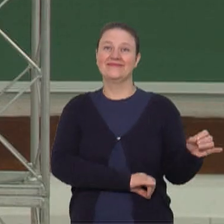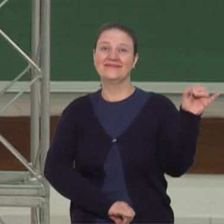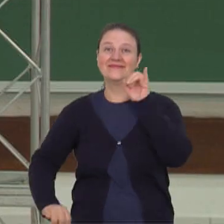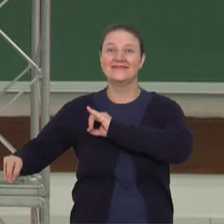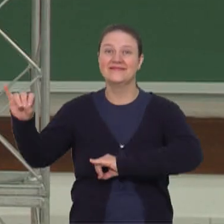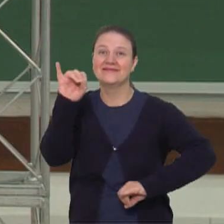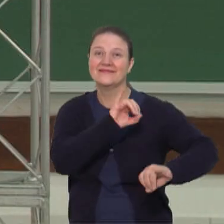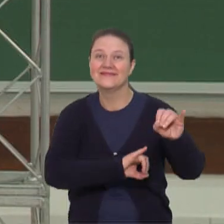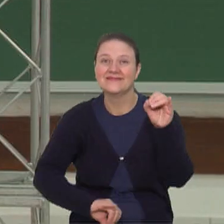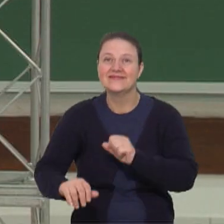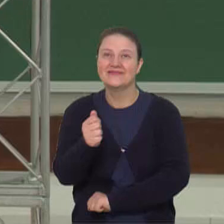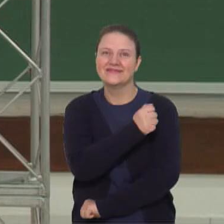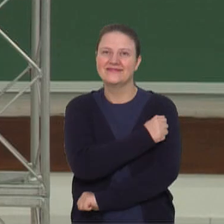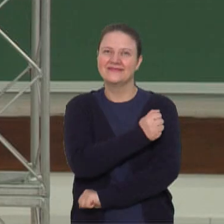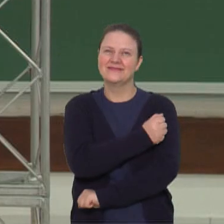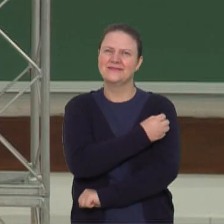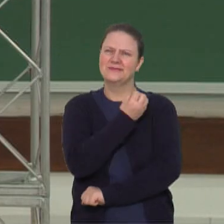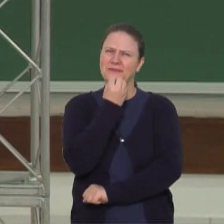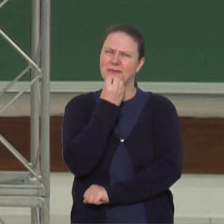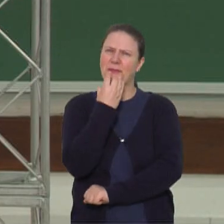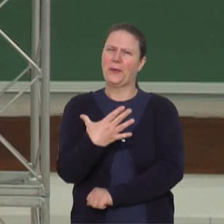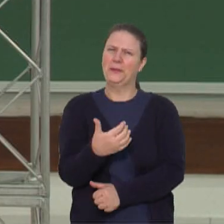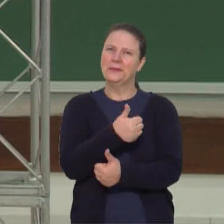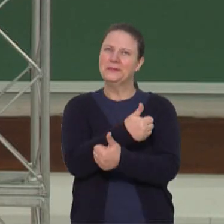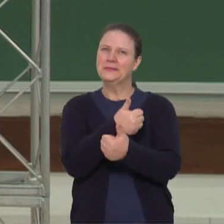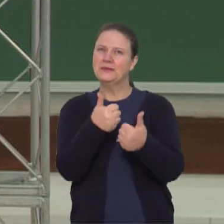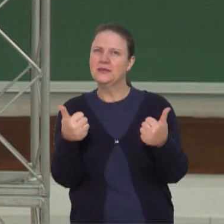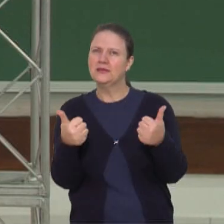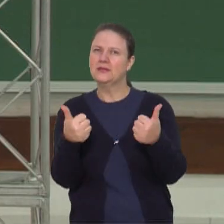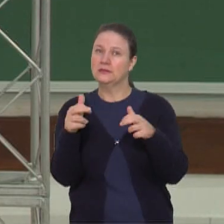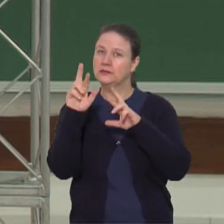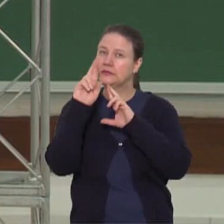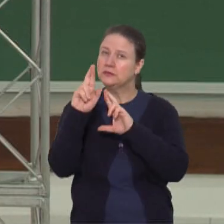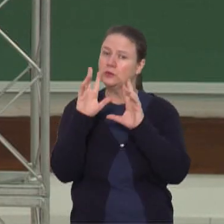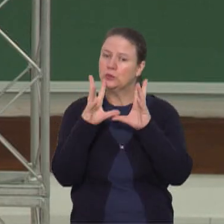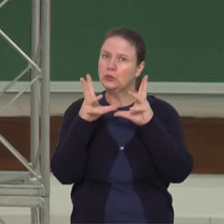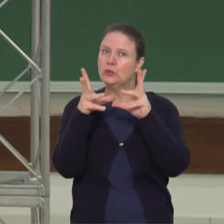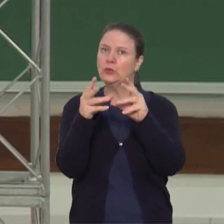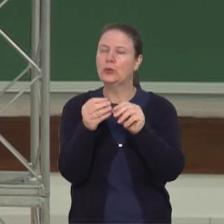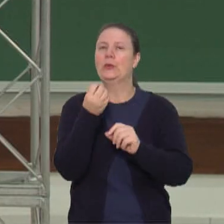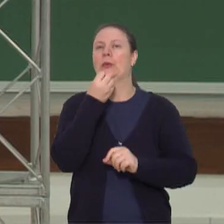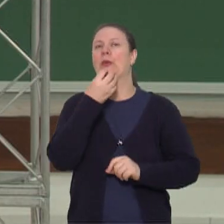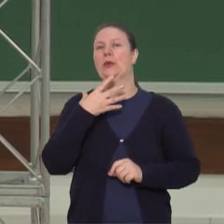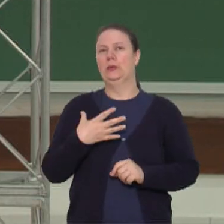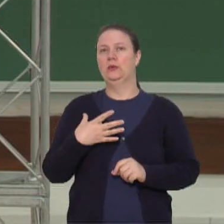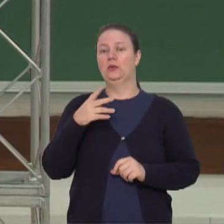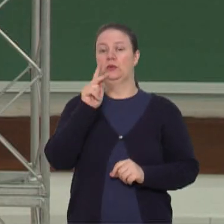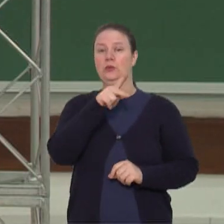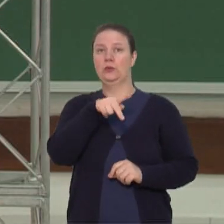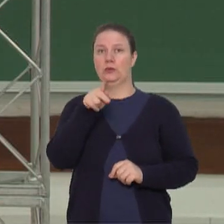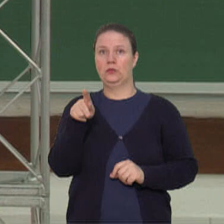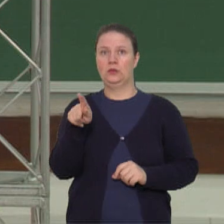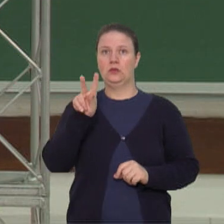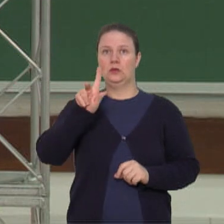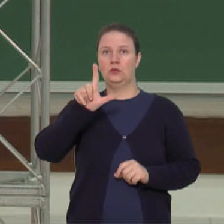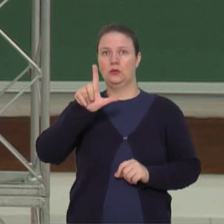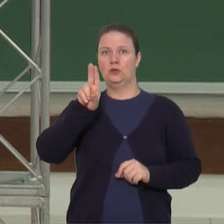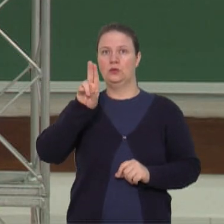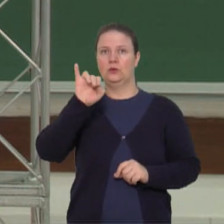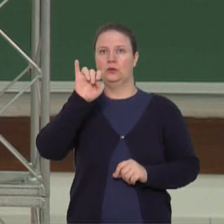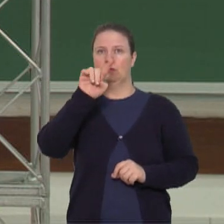Olá pessoal, tudo bem? Espero que estejam bem. Meu nome é Luiz Henrique e eu